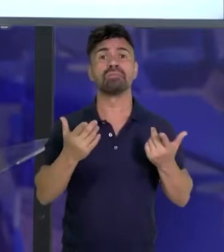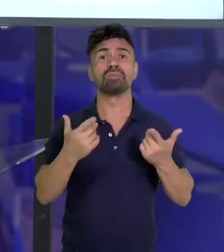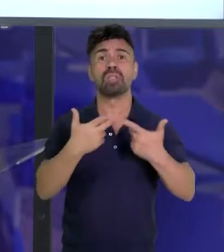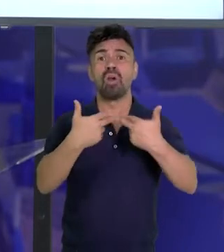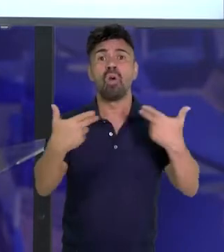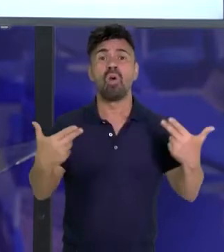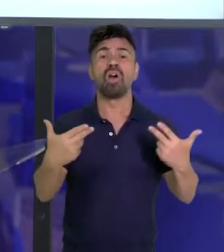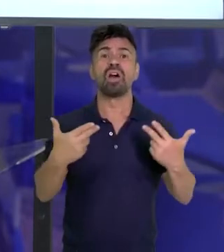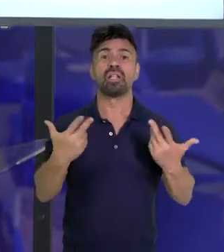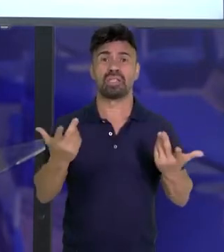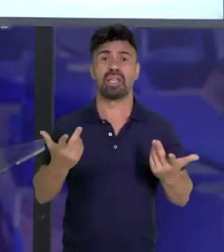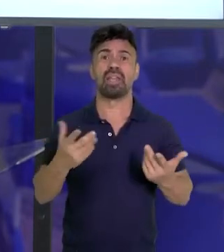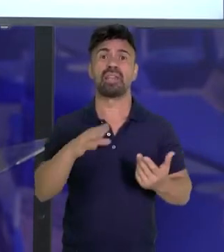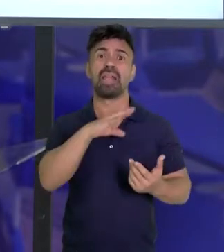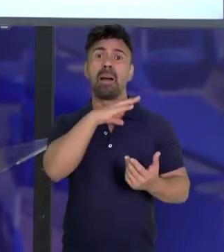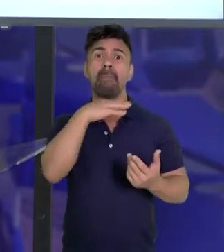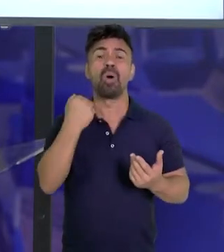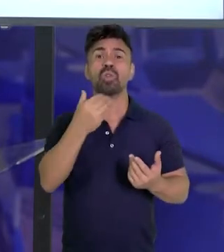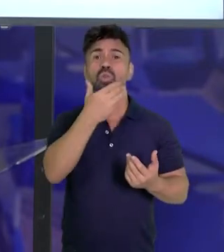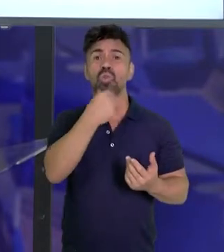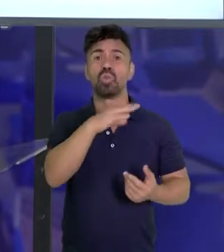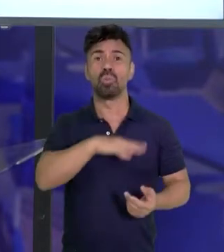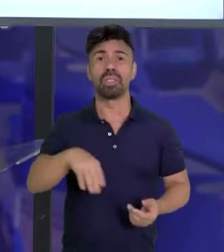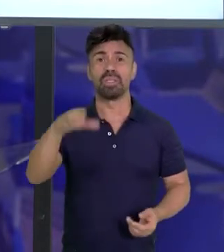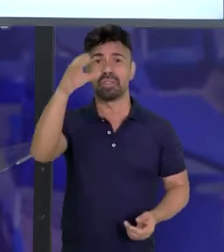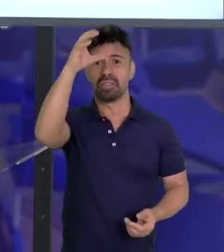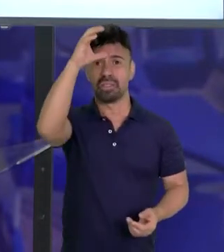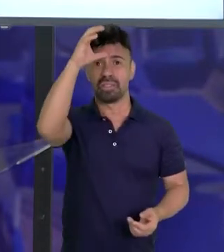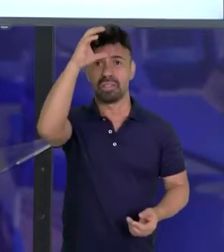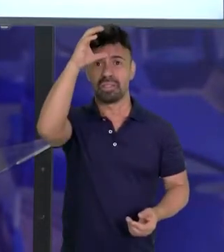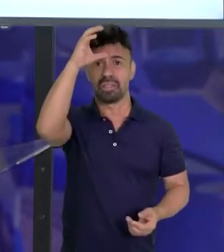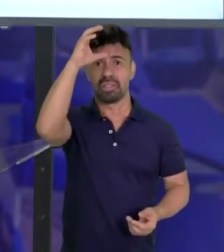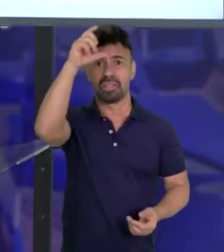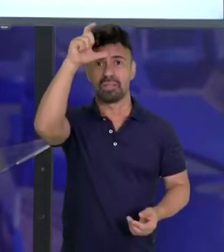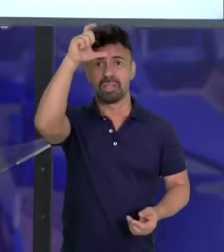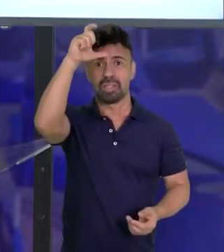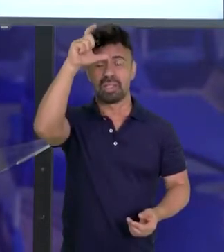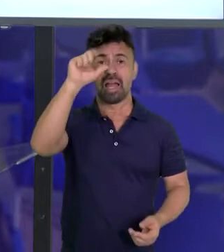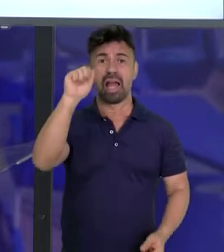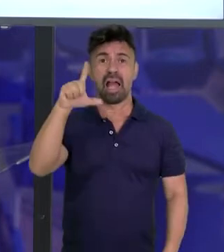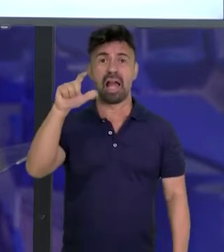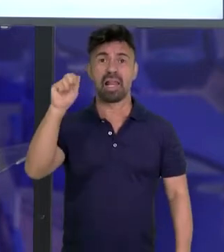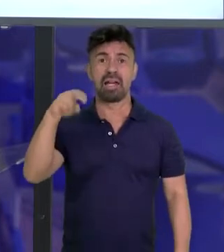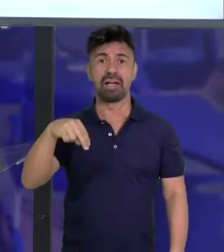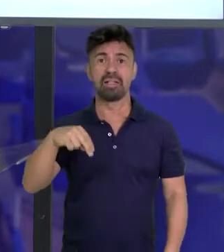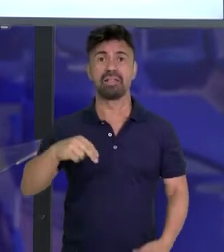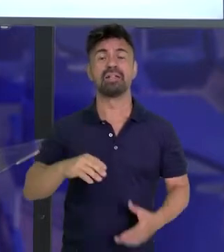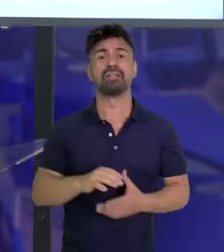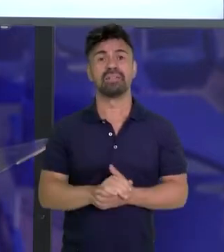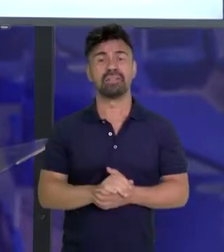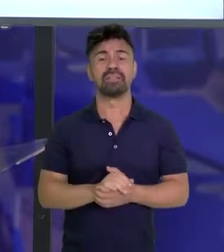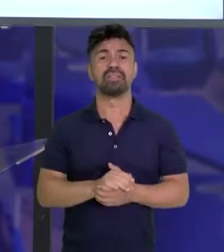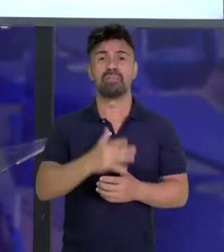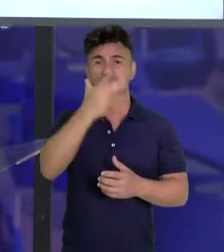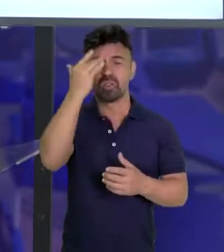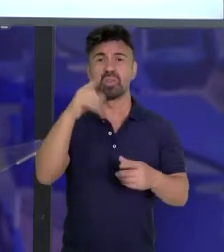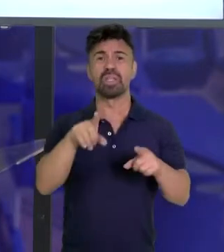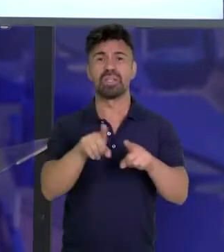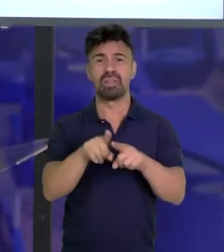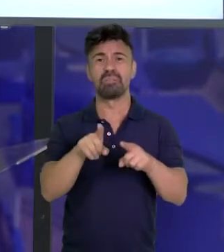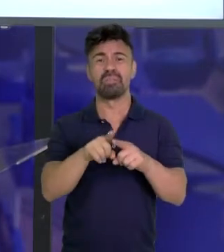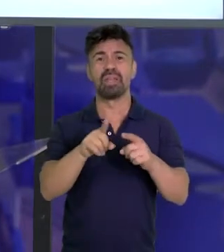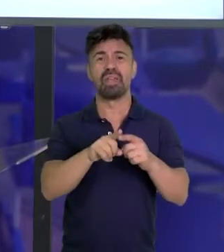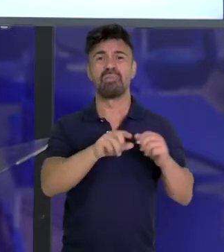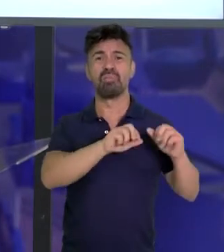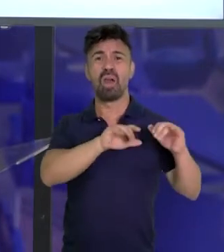como essa da tragédia da morte do menino Alan Kurdi e de tantos outros refugiados que ainda sofrem com